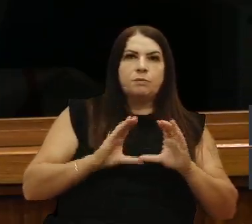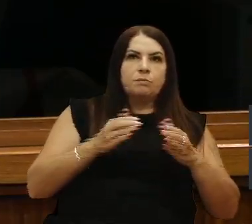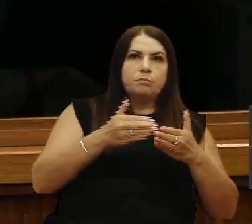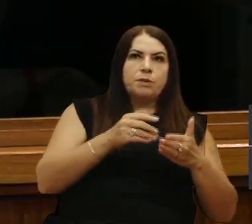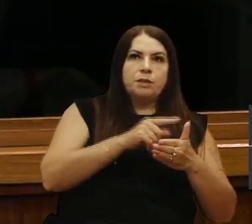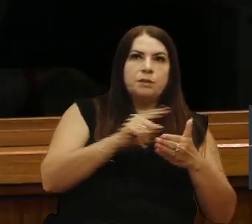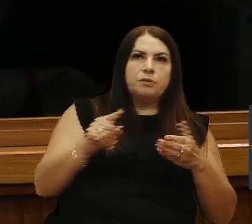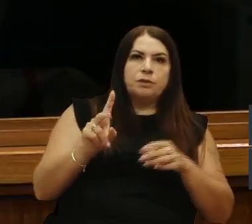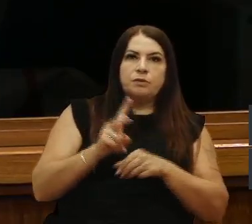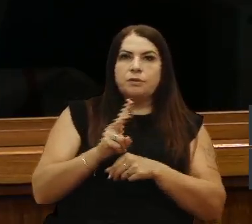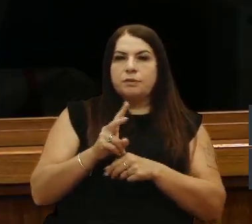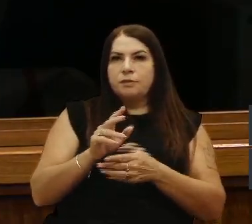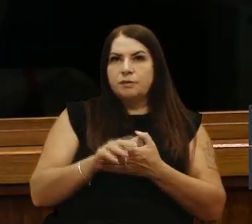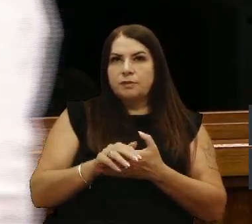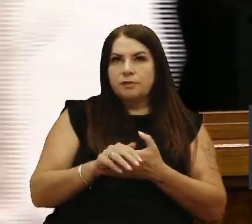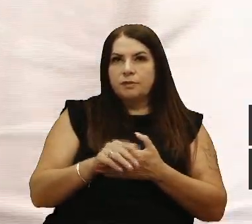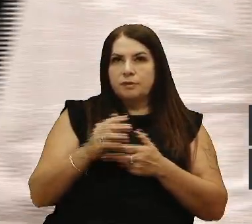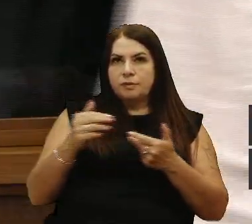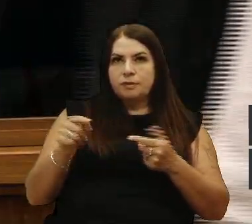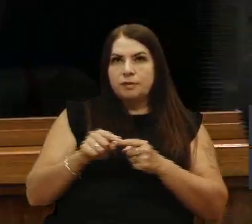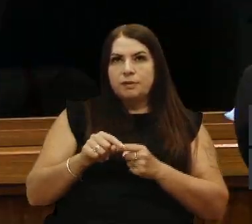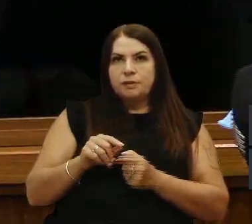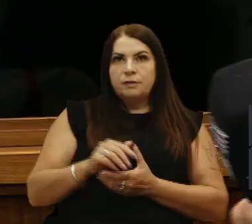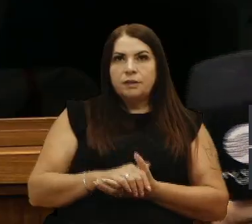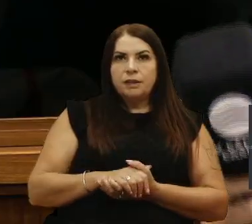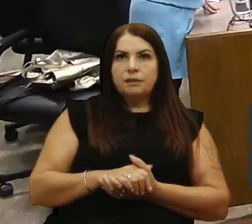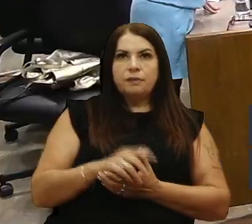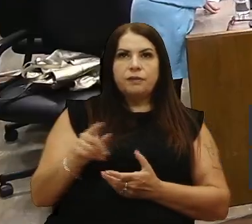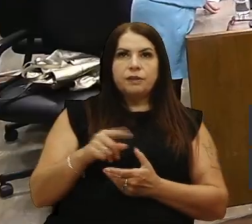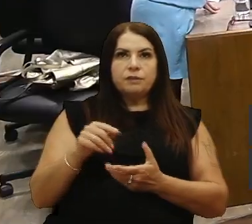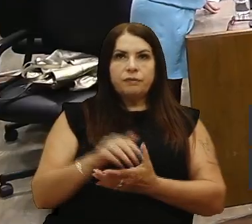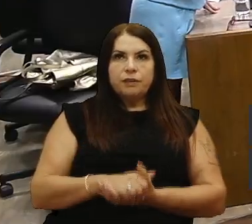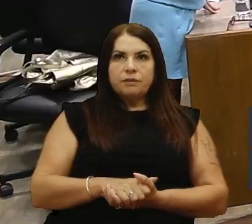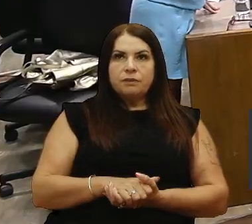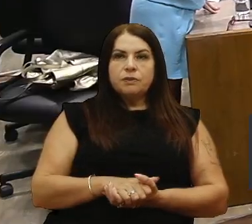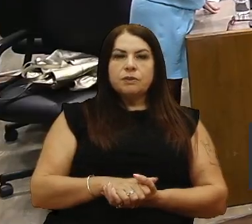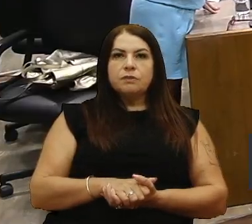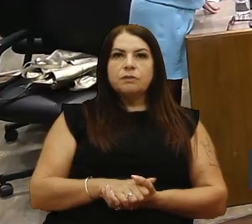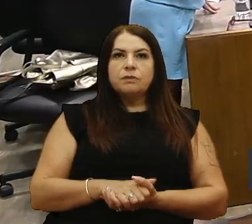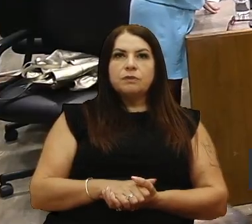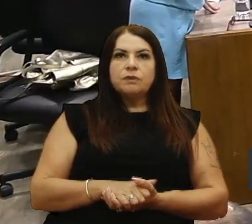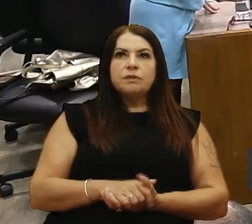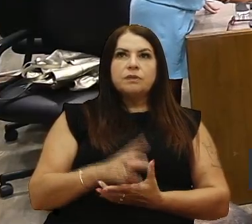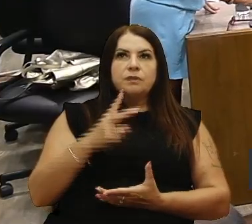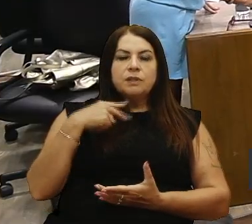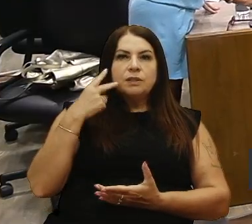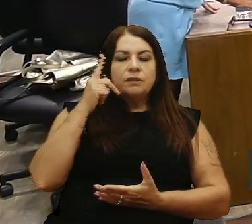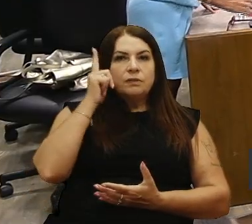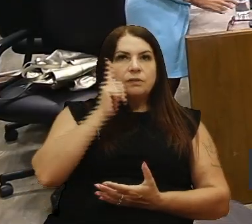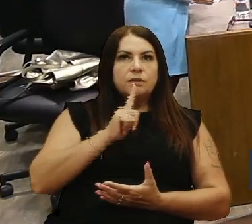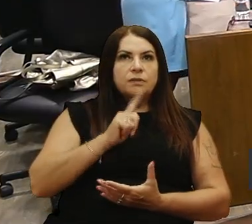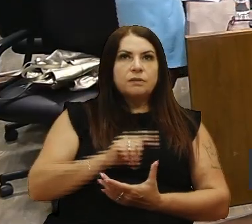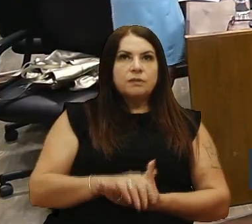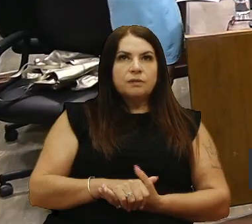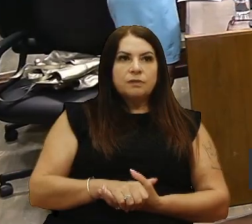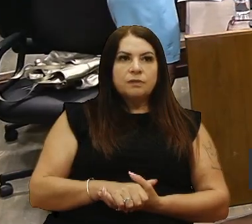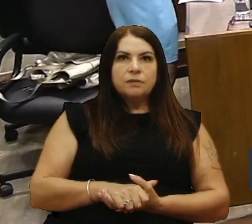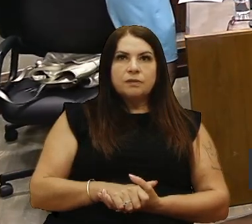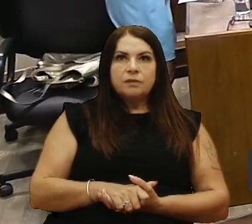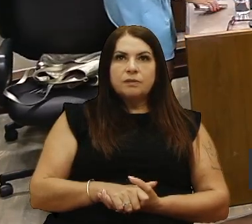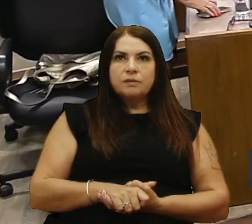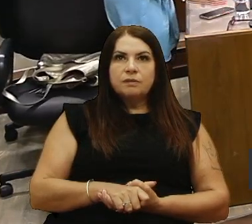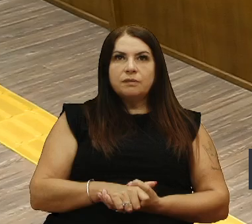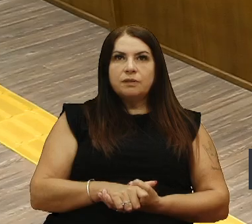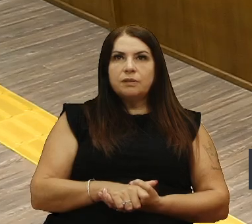para ir atrás dessa situação aí. Obrigada. Obrigado, vereadora Rose. Com a palavra, vereador Lucas Carenato.